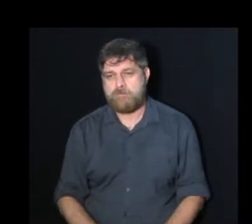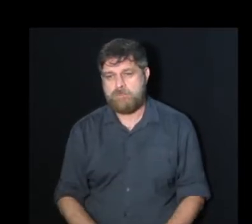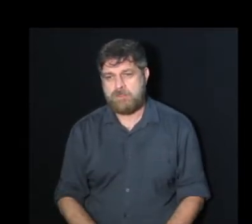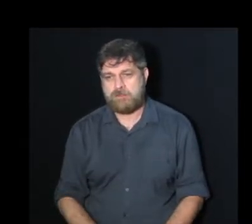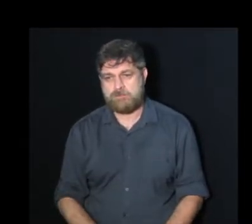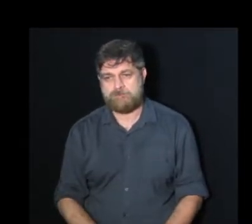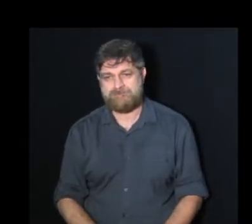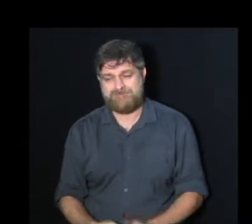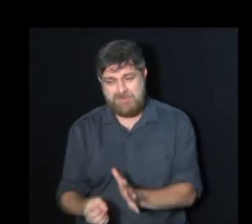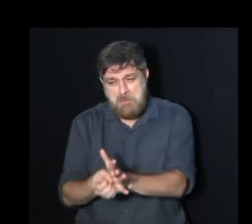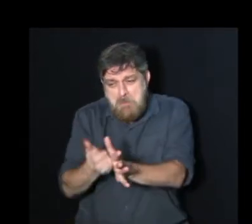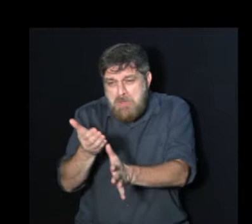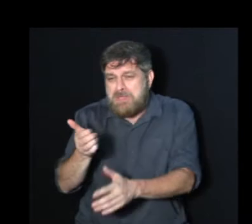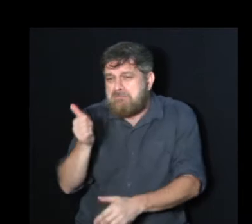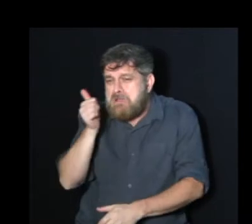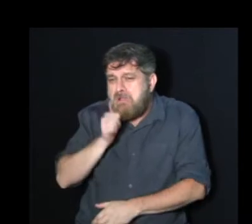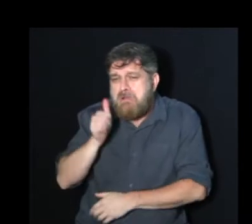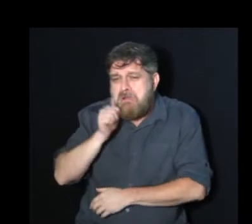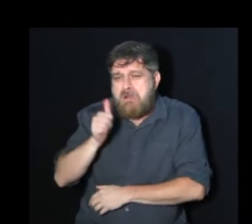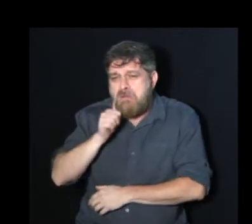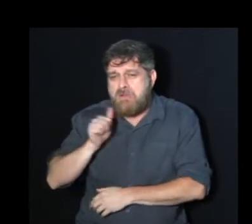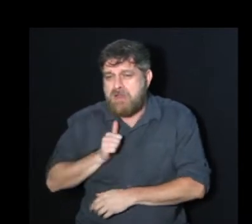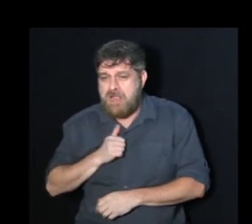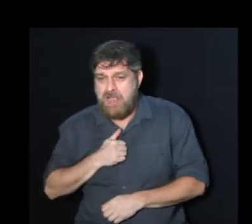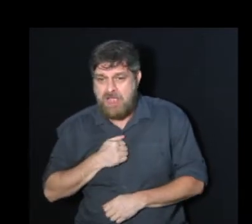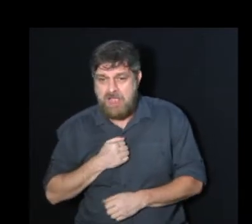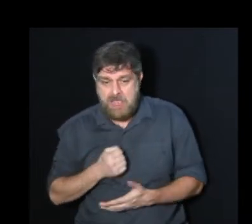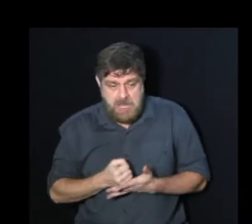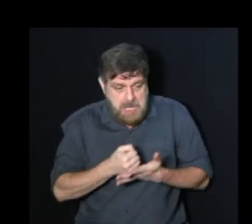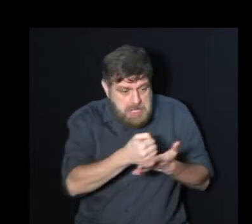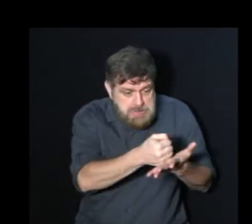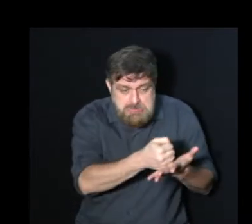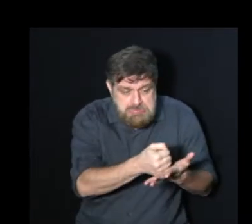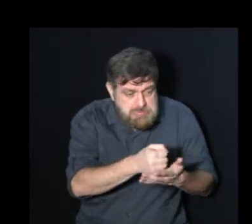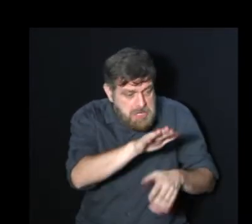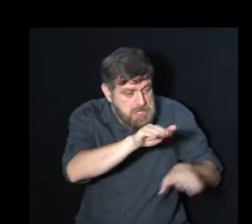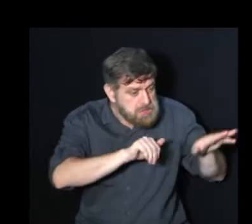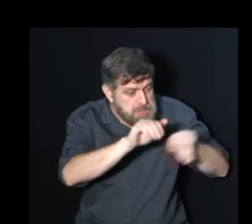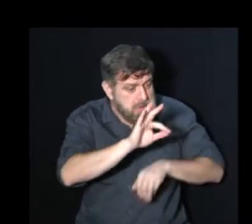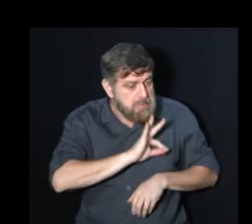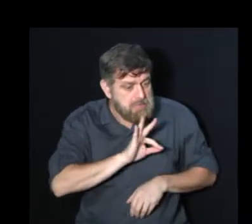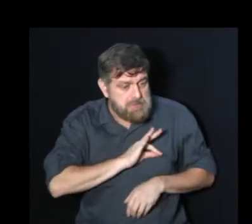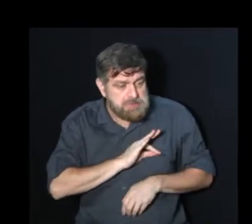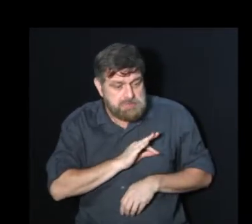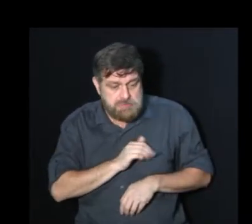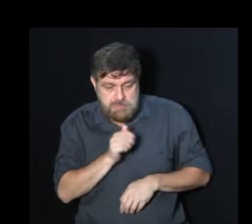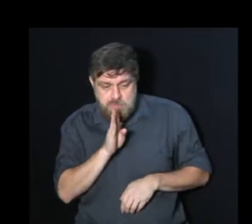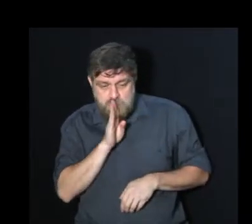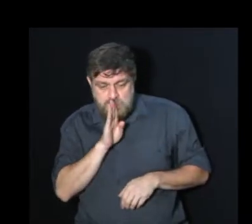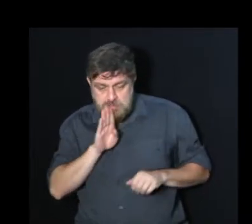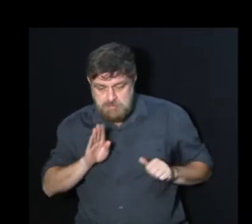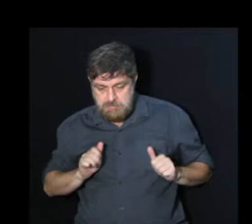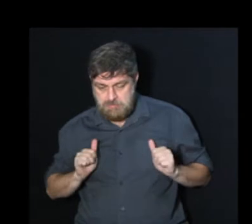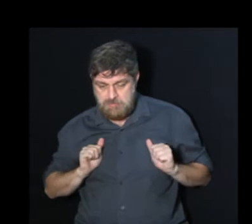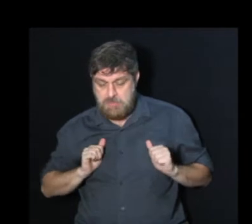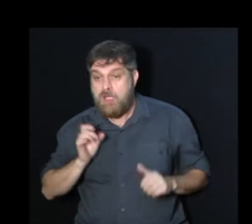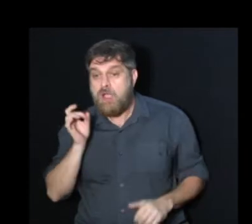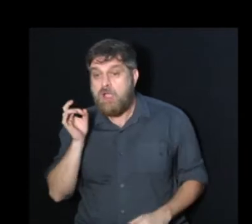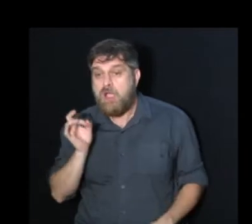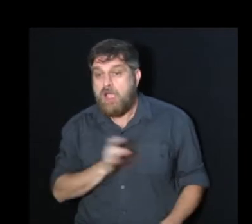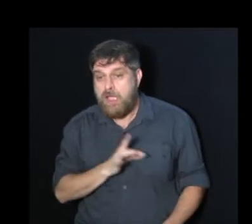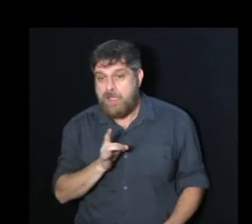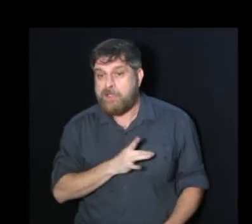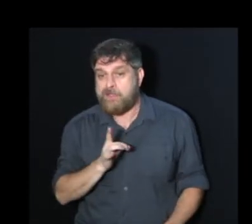vezes, essas mulheres, elas não procuram ajuda, não chamam a polícia, por quê? Têm medo de ser